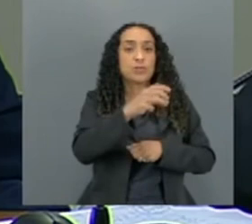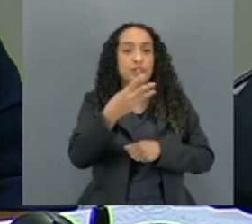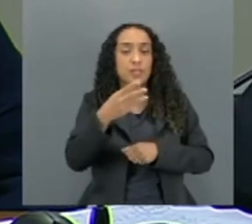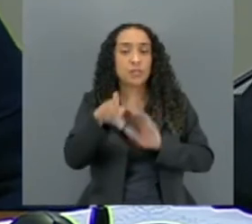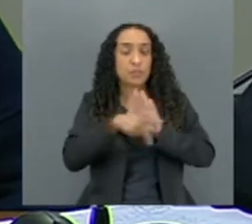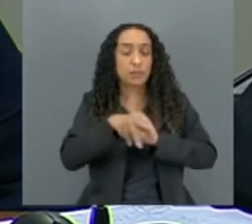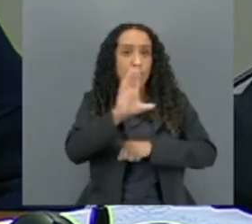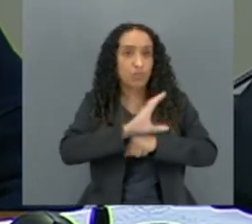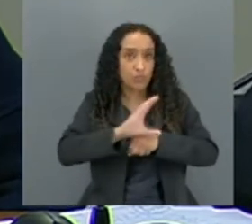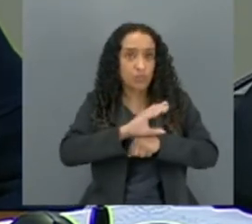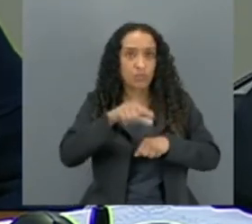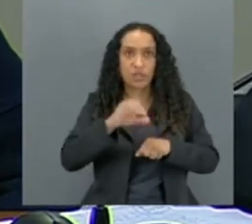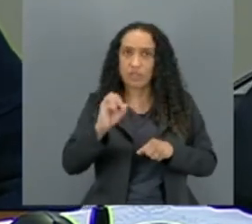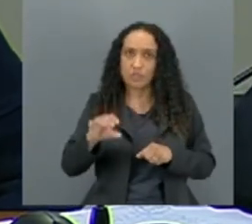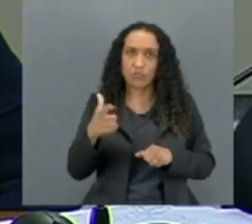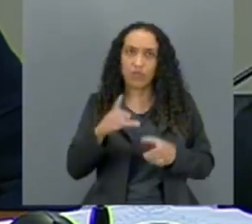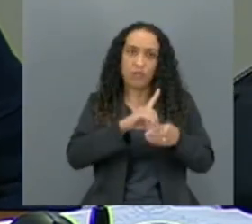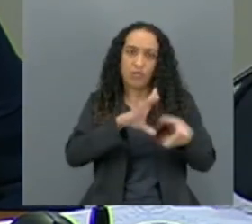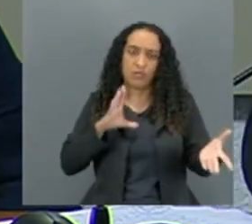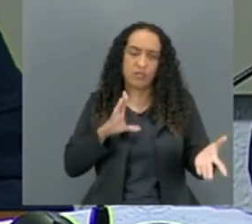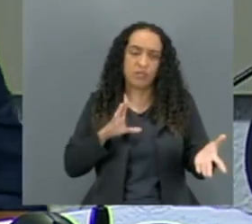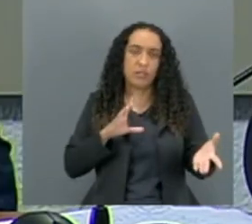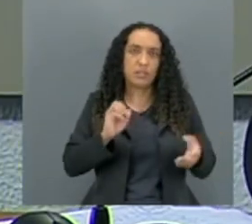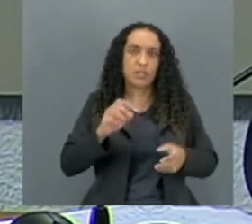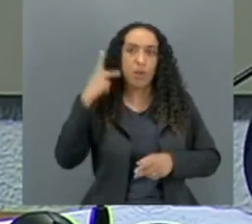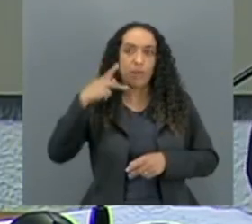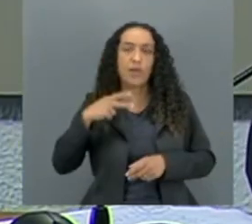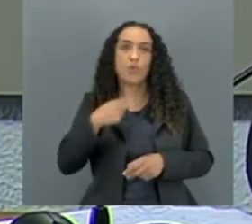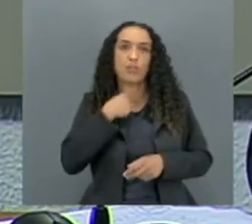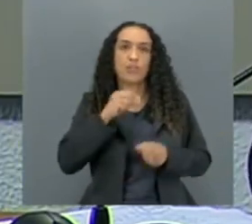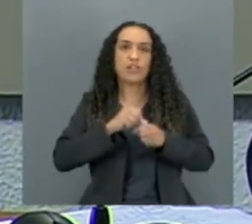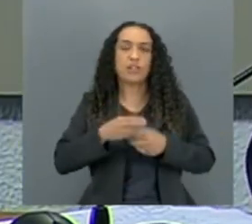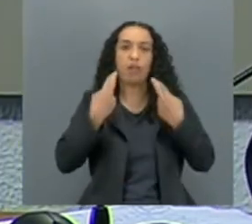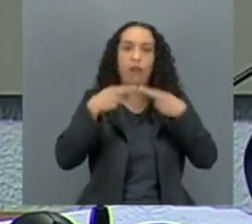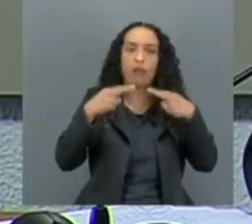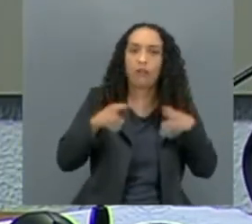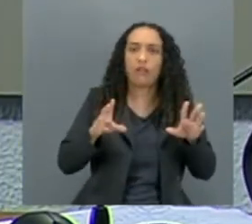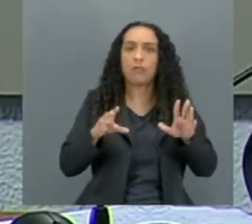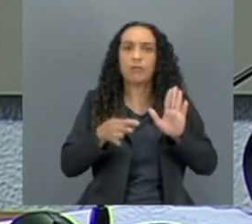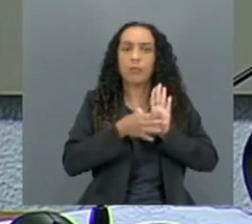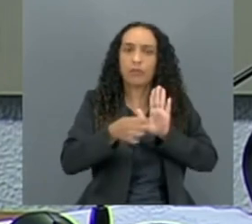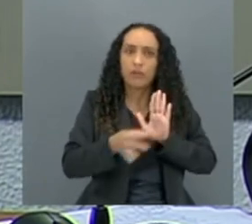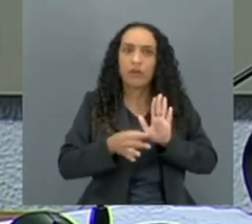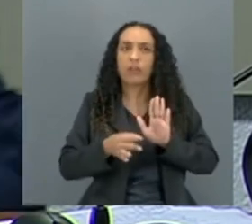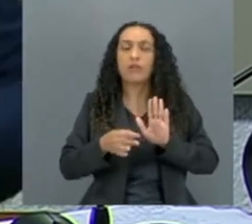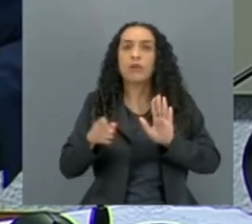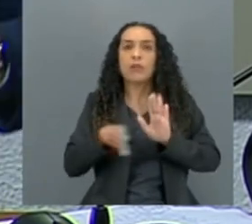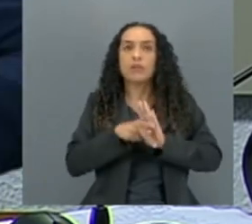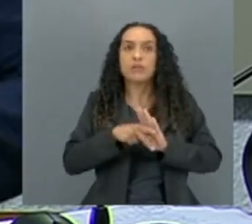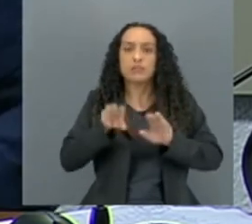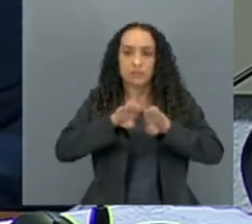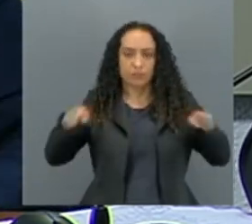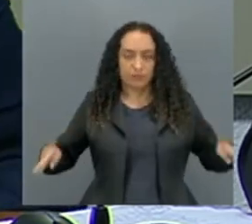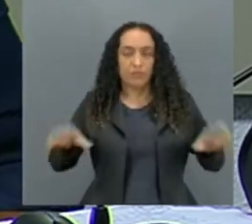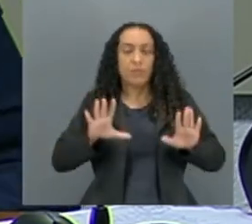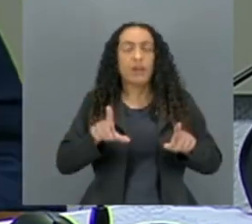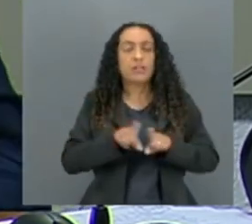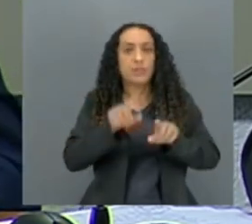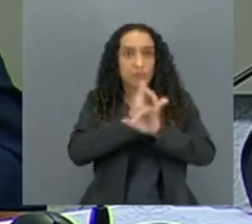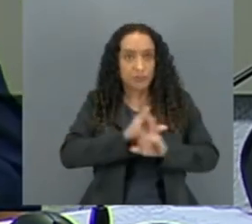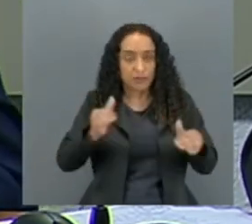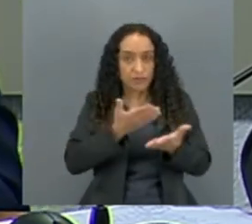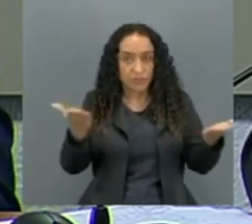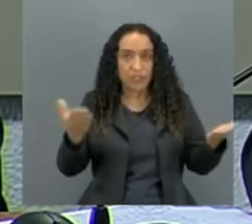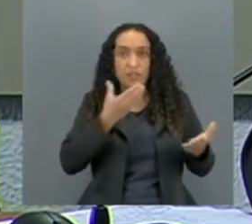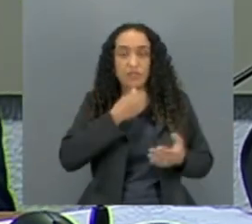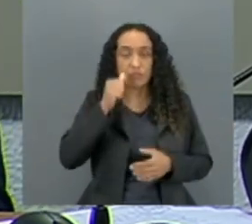Constituição. Porque senão não haveria democracia, se o parlamentar não pudesse fazer as críticas, não é, republicanas a partir da tribuna. Mas quero dizer às senhoras e aos